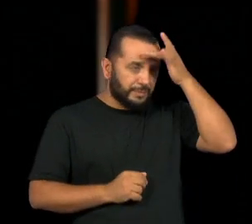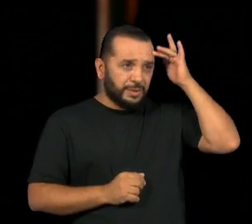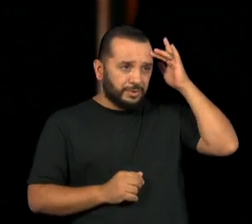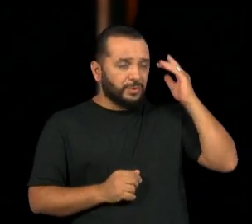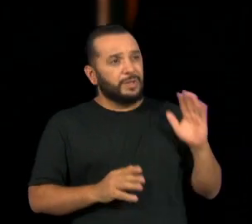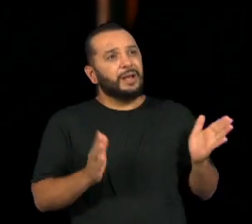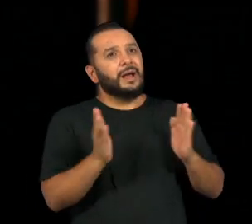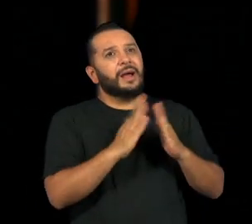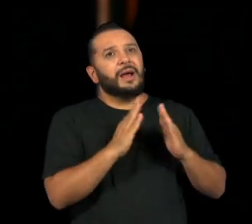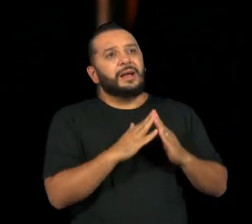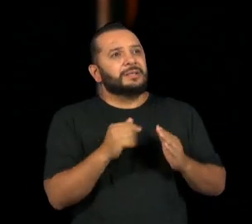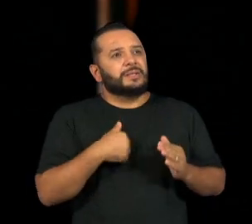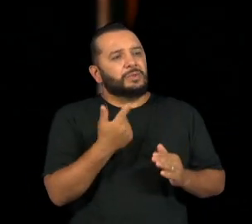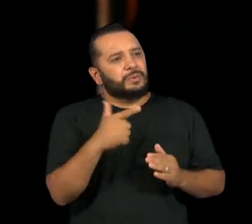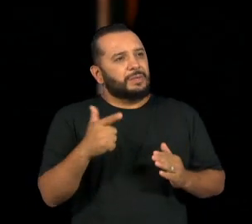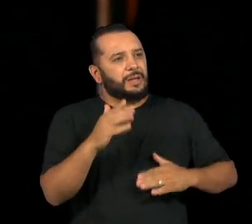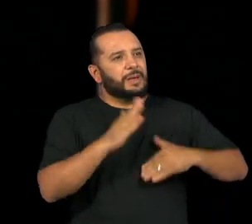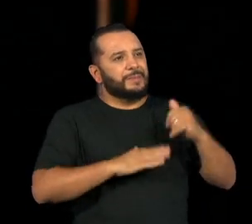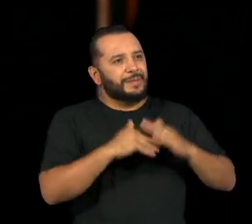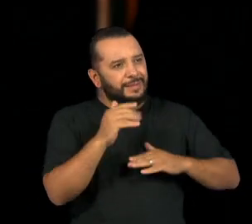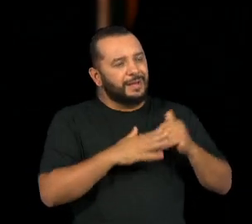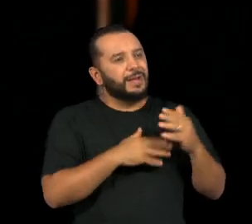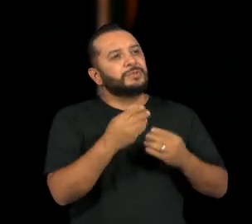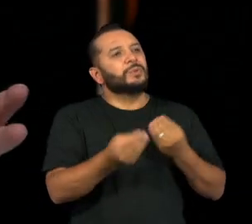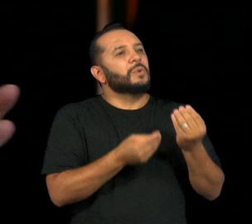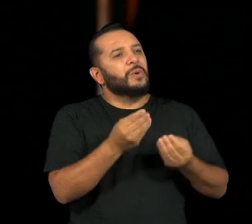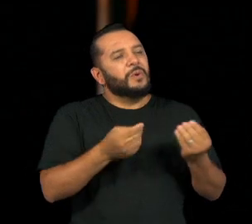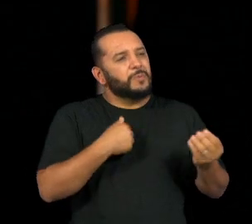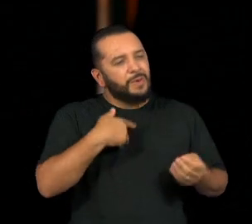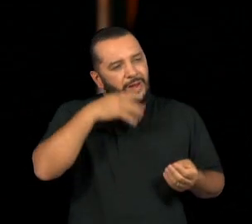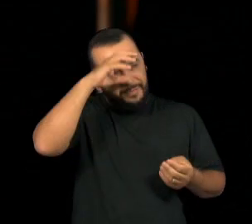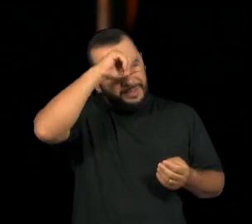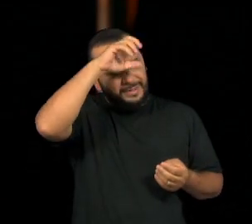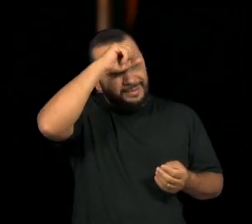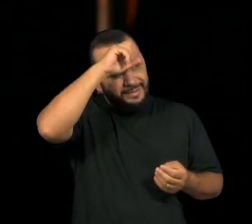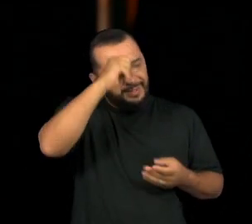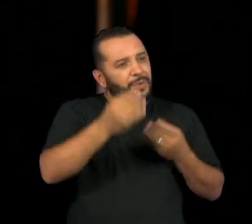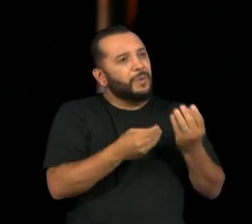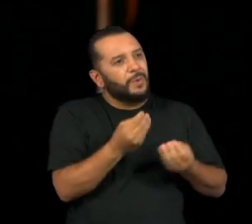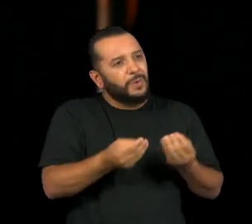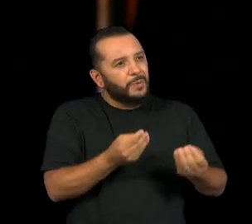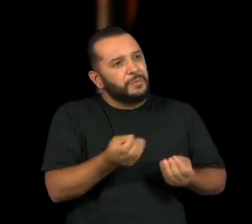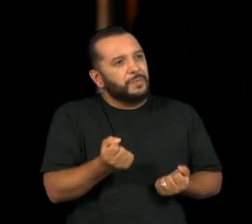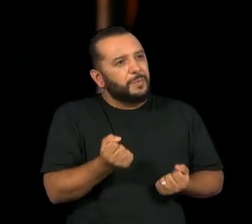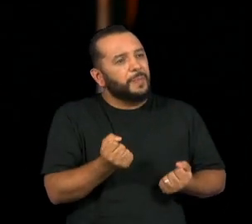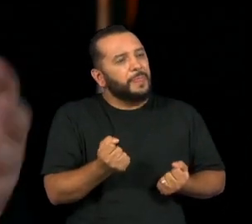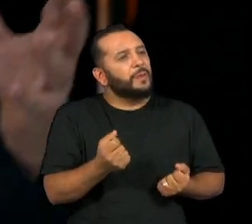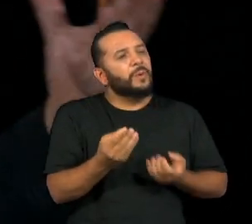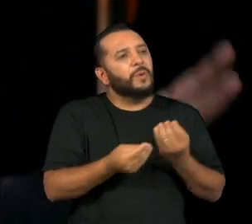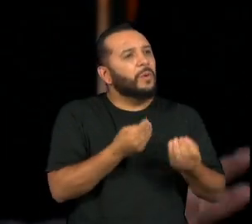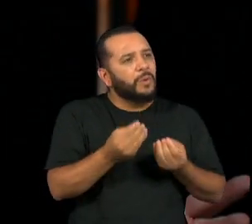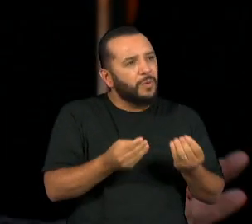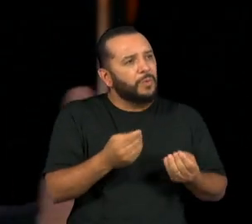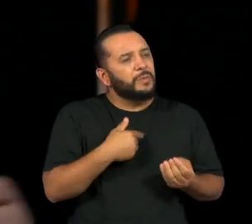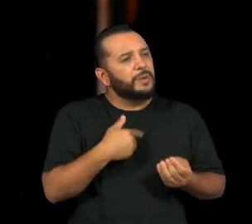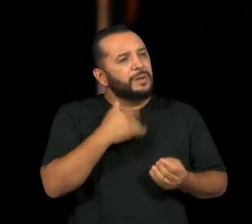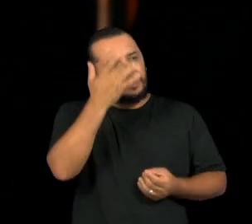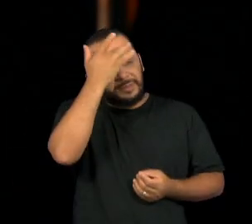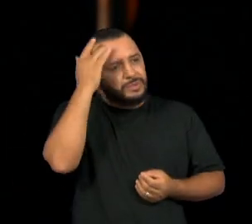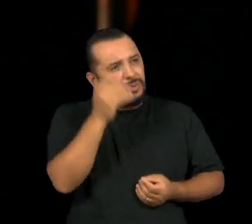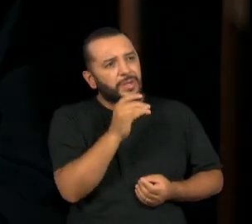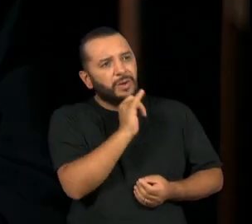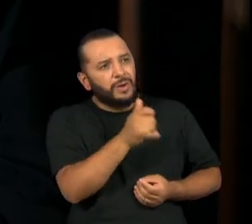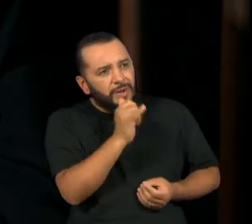agora, que não têm essa habilidade para afinar o seu pum, você tem alguma sugestão de como que elas podem se ouvir, por